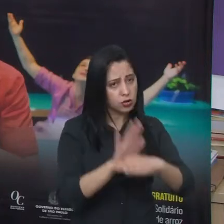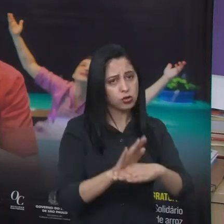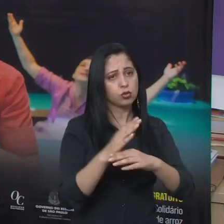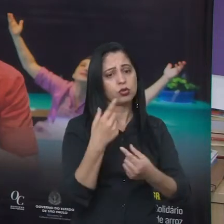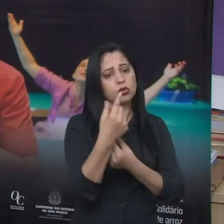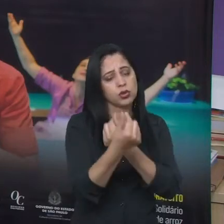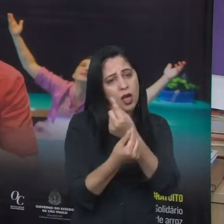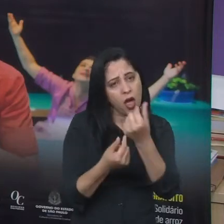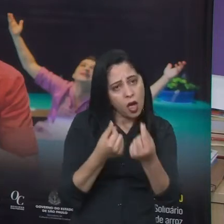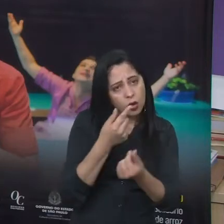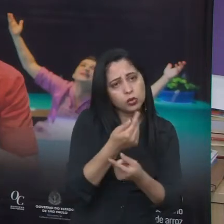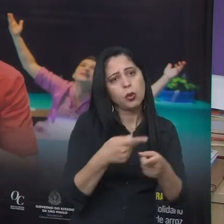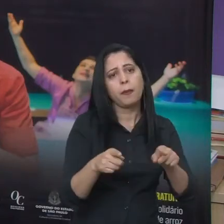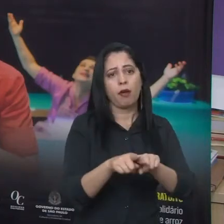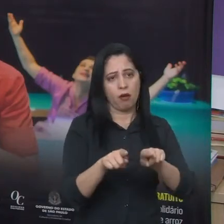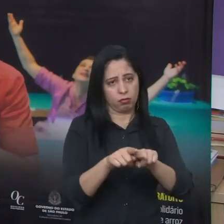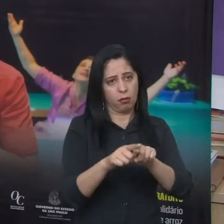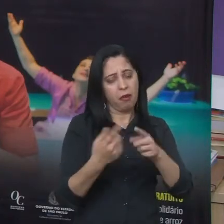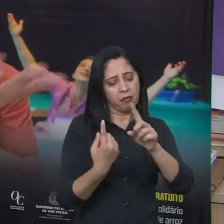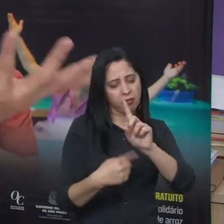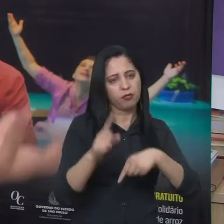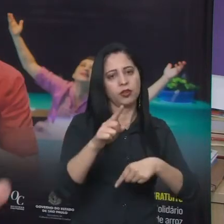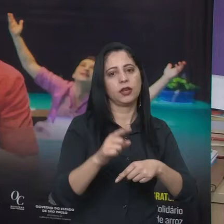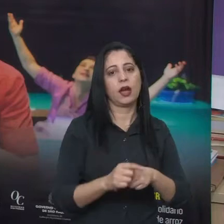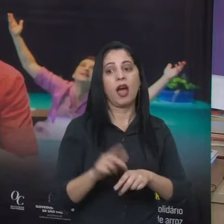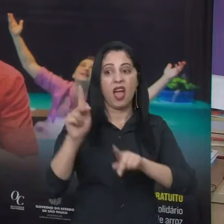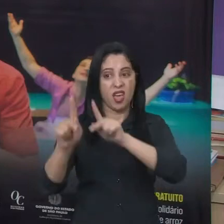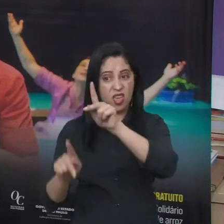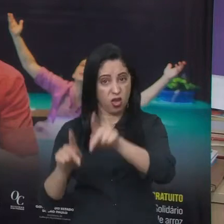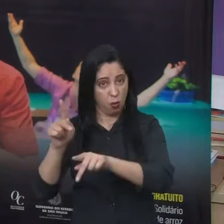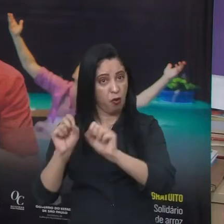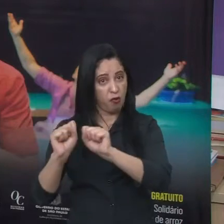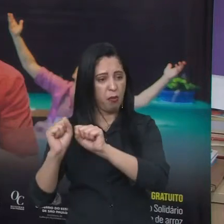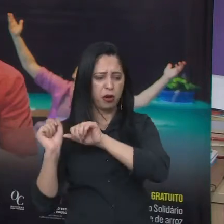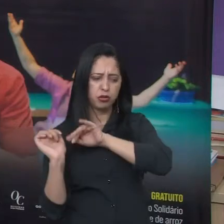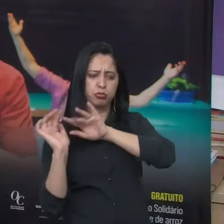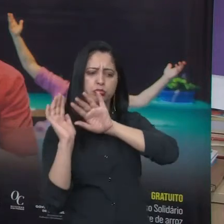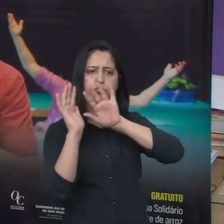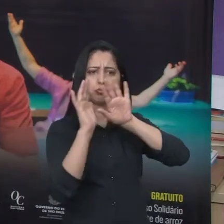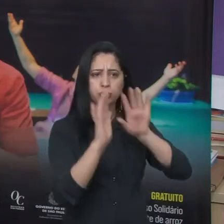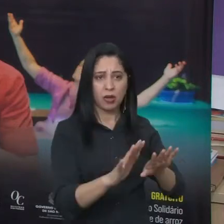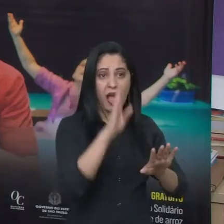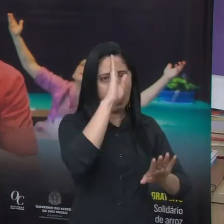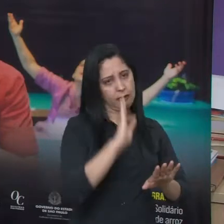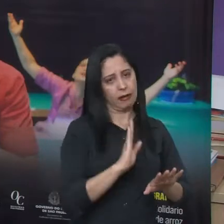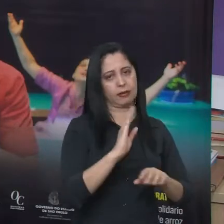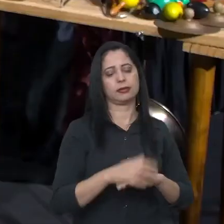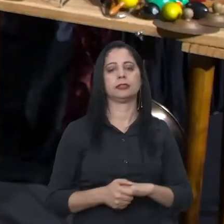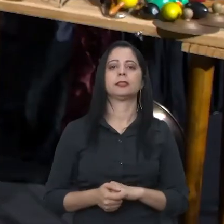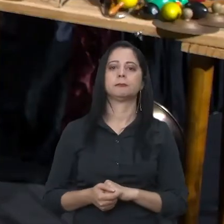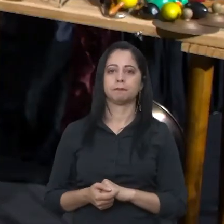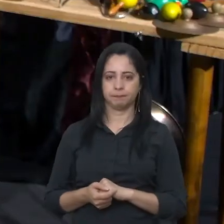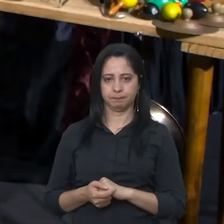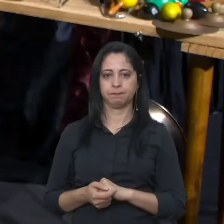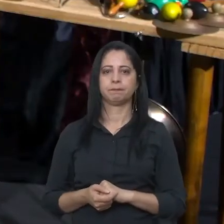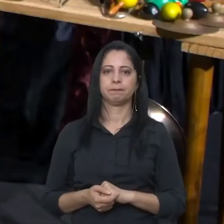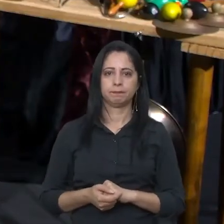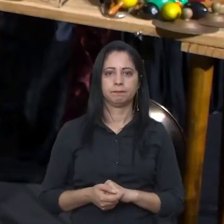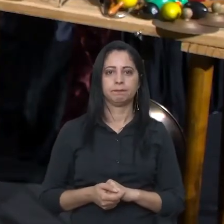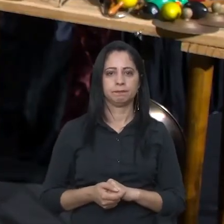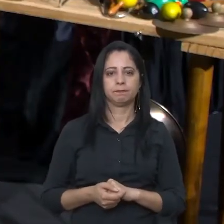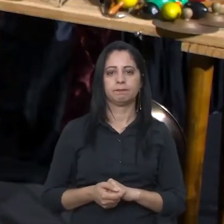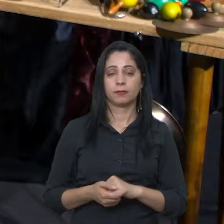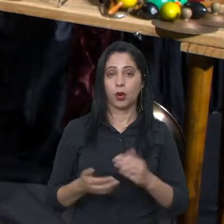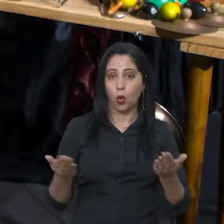criativa da cidade como um todo e a população acessa essa programação riquíssima de de forma gratuita. O cuidado que se tem